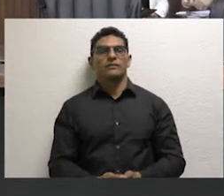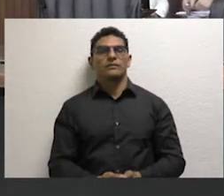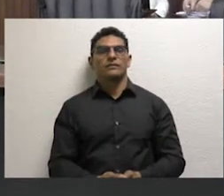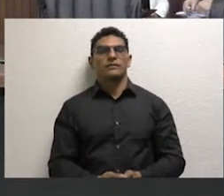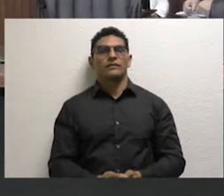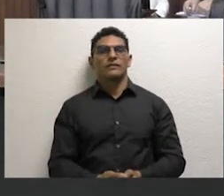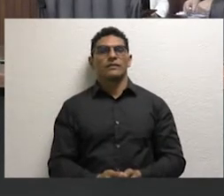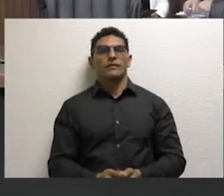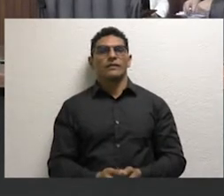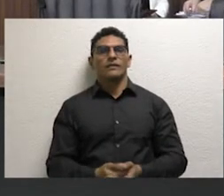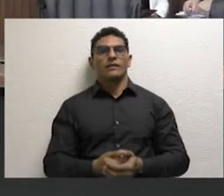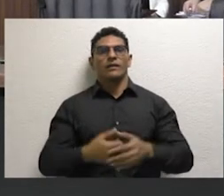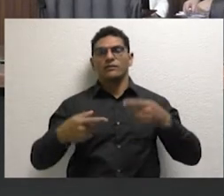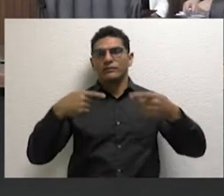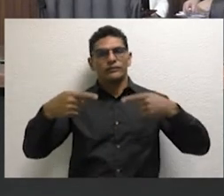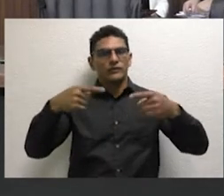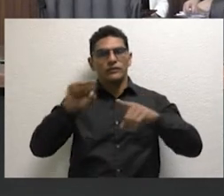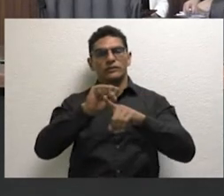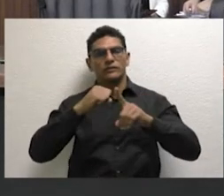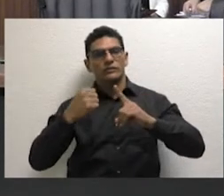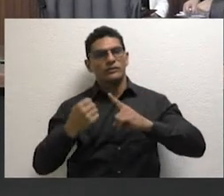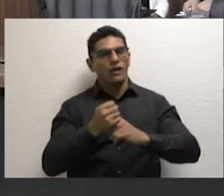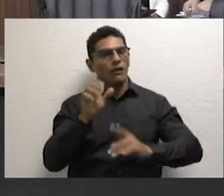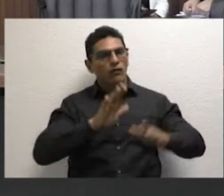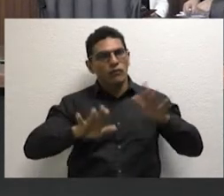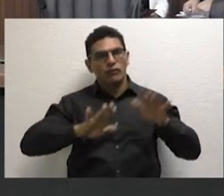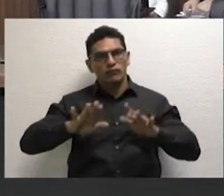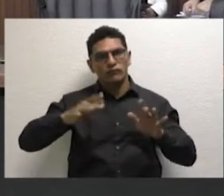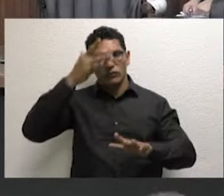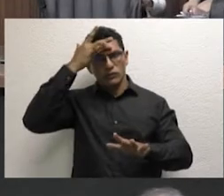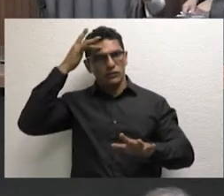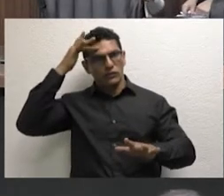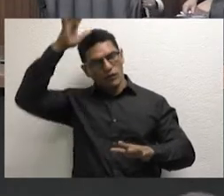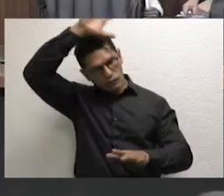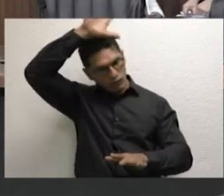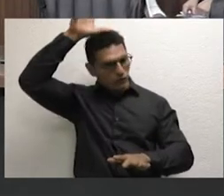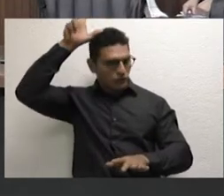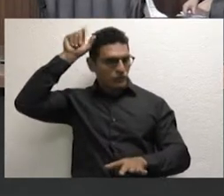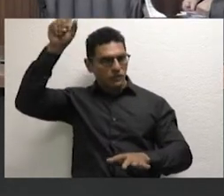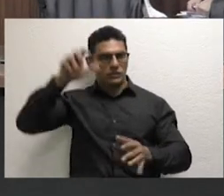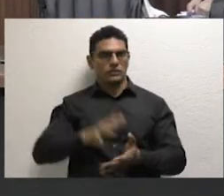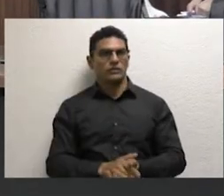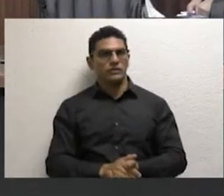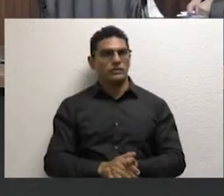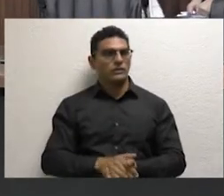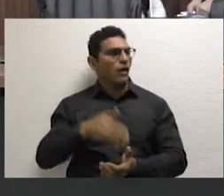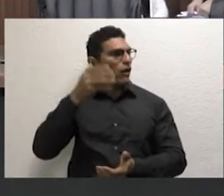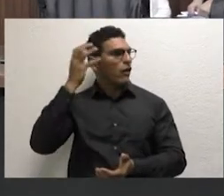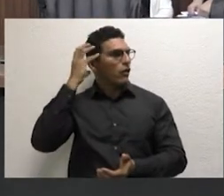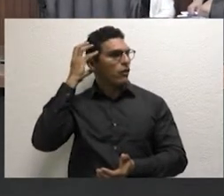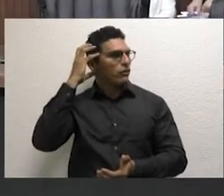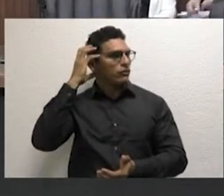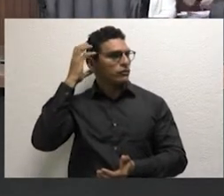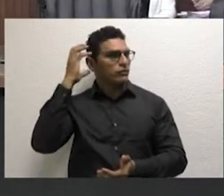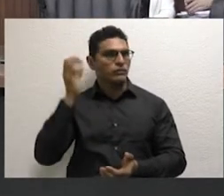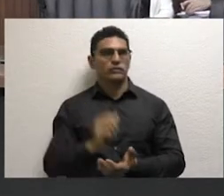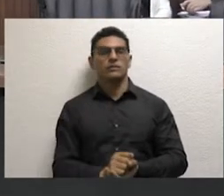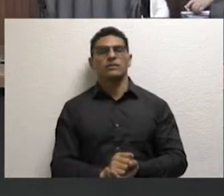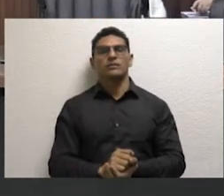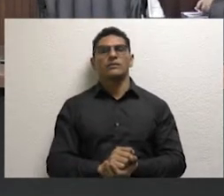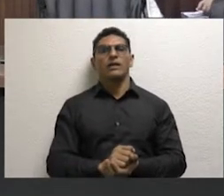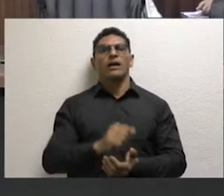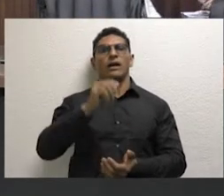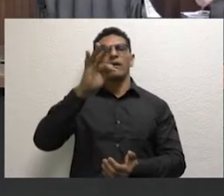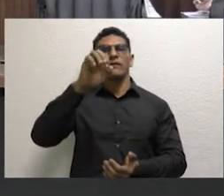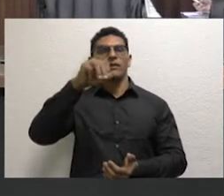popular. Cuidando da nossa gente. Ouça a rádio Alem Senado FM